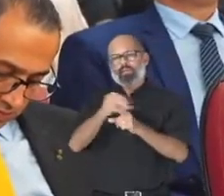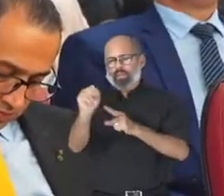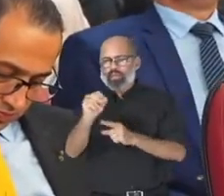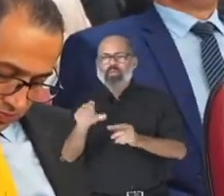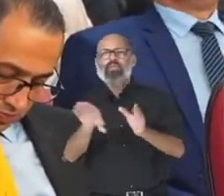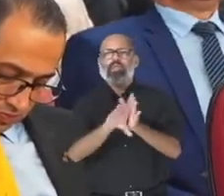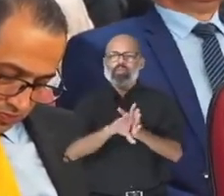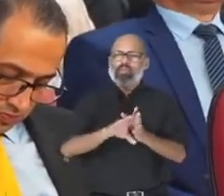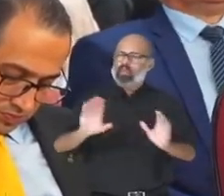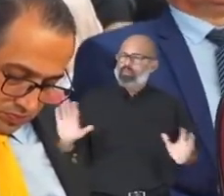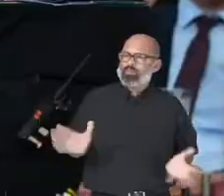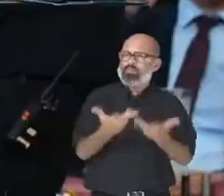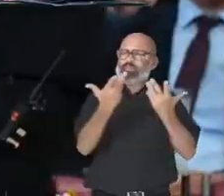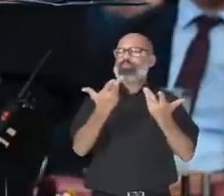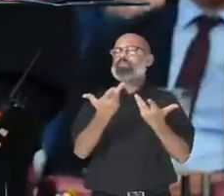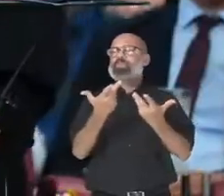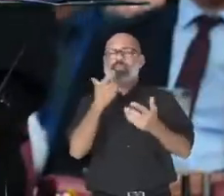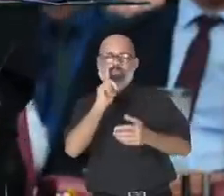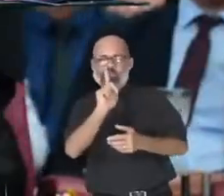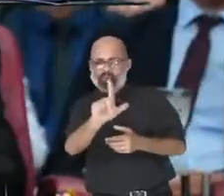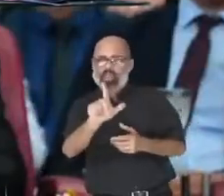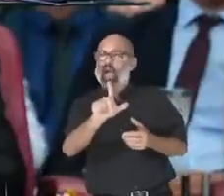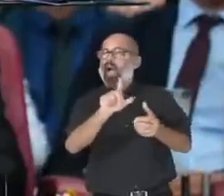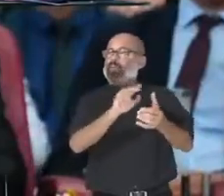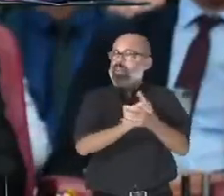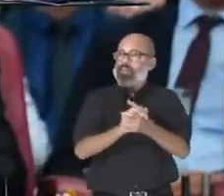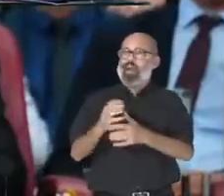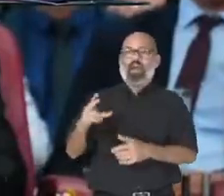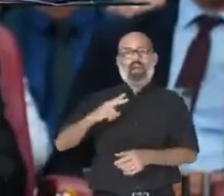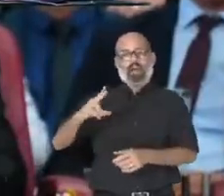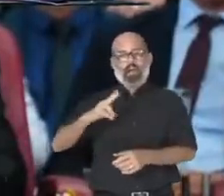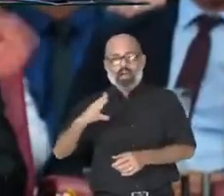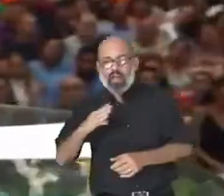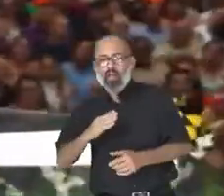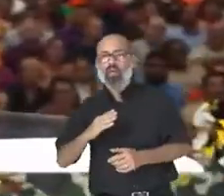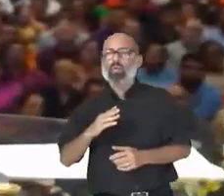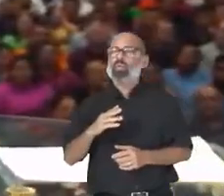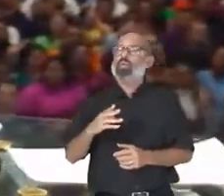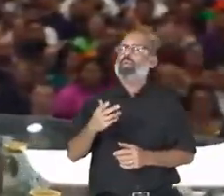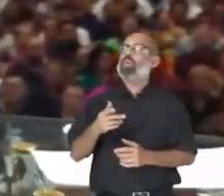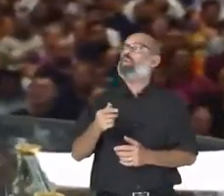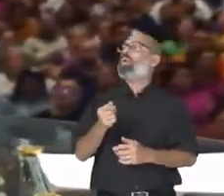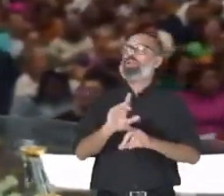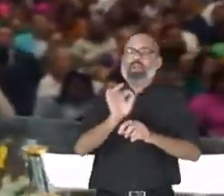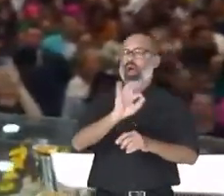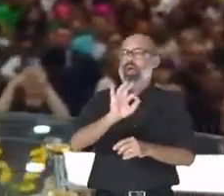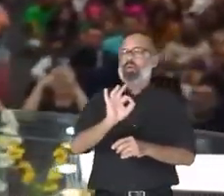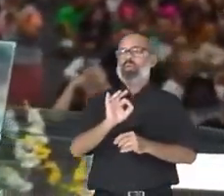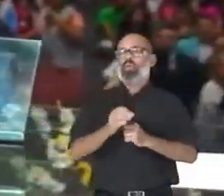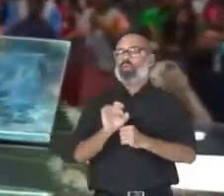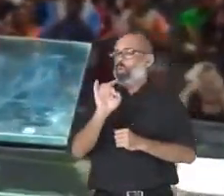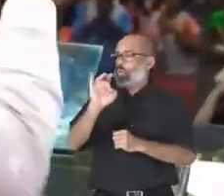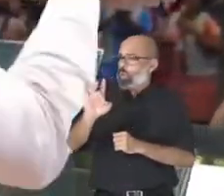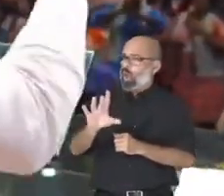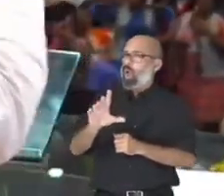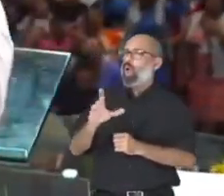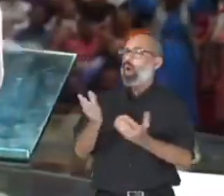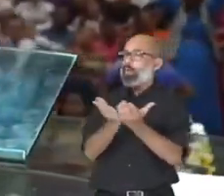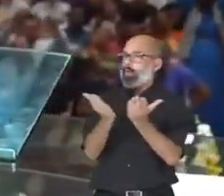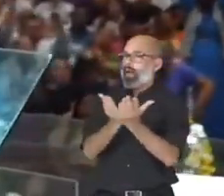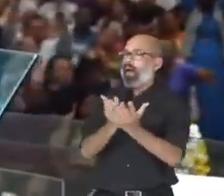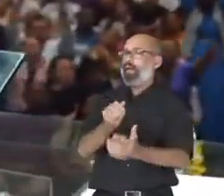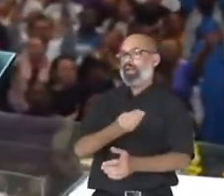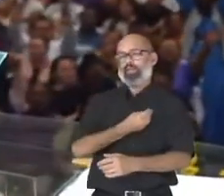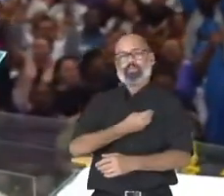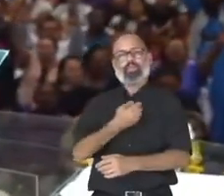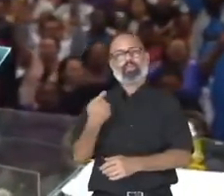lá, vai pisar, vai voar, vai conquistar, vai casar, vai ficar rico, milionário, vai acertar na Mega Sena. Não! Só tu tens palavra de